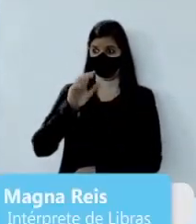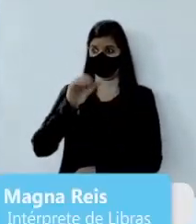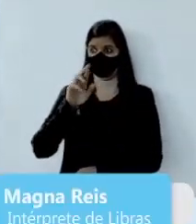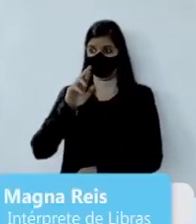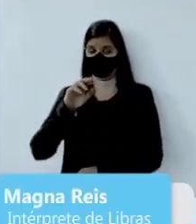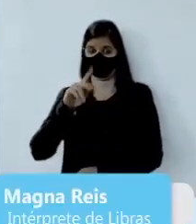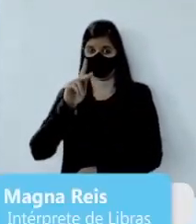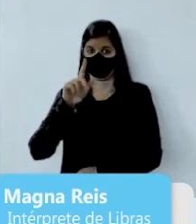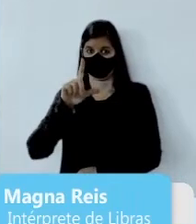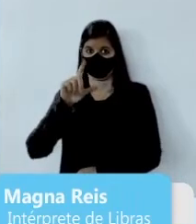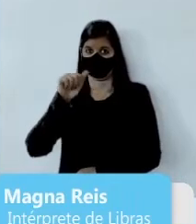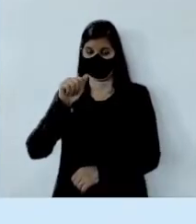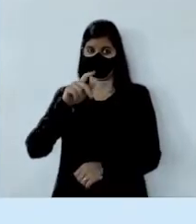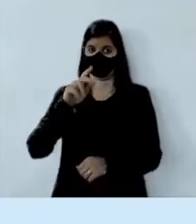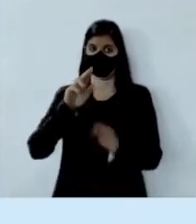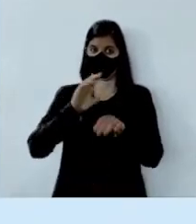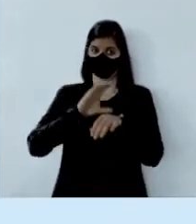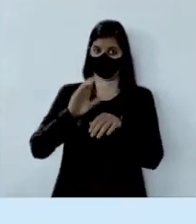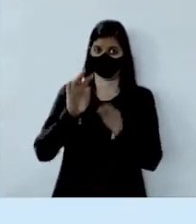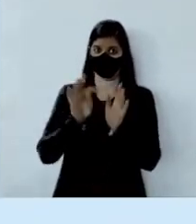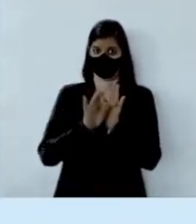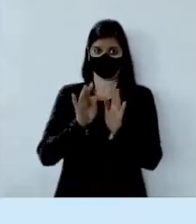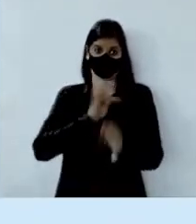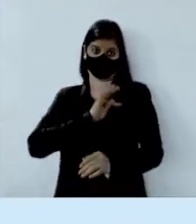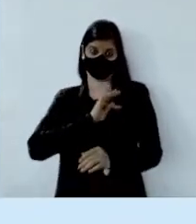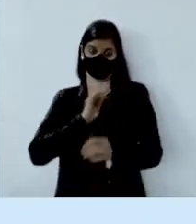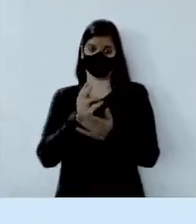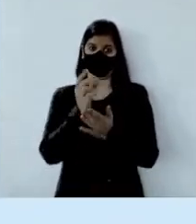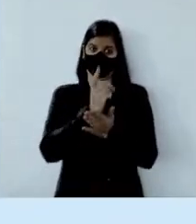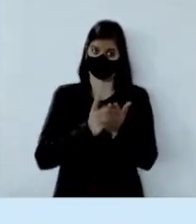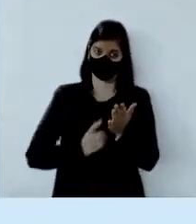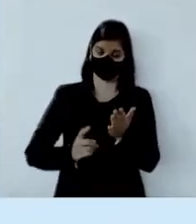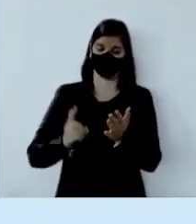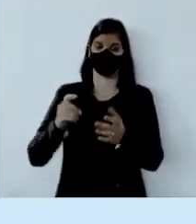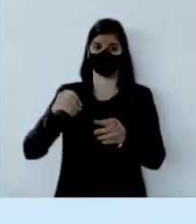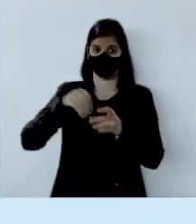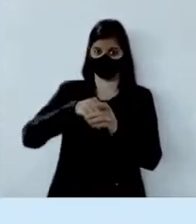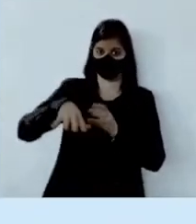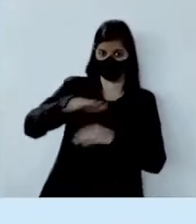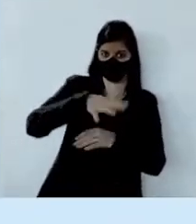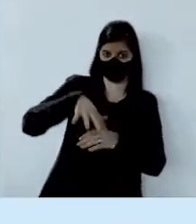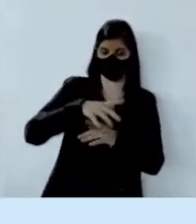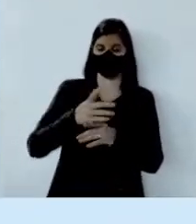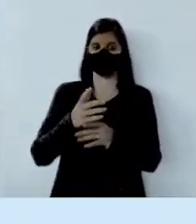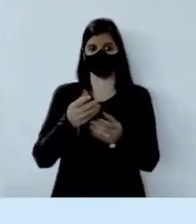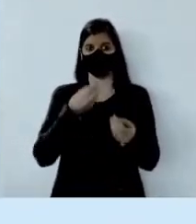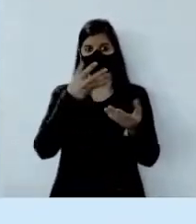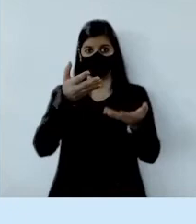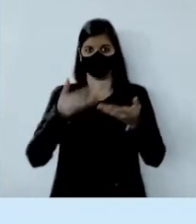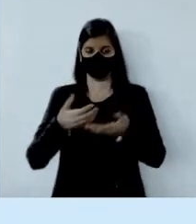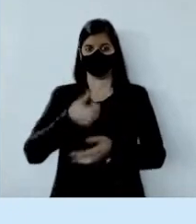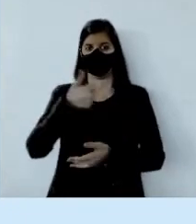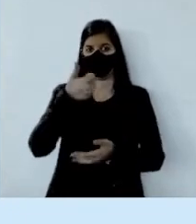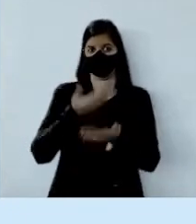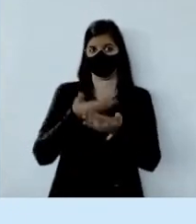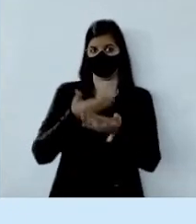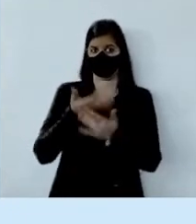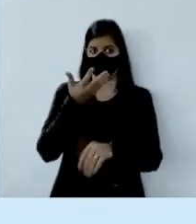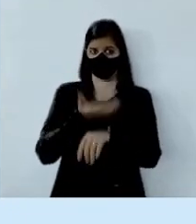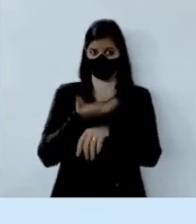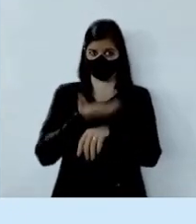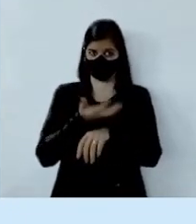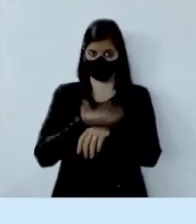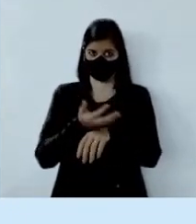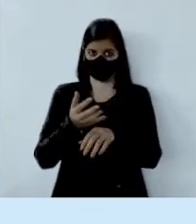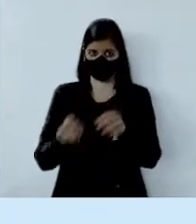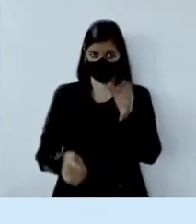curso técnico de Design de Interiores. Sejam todos bem-vindos à nossa primeira videoaula da disciplina de maquetes. Essa disciplina,